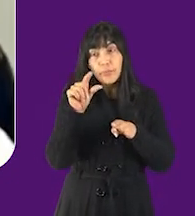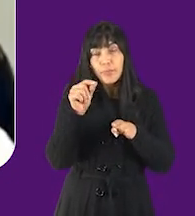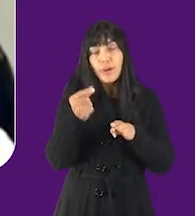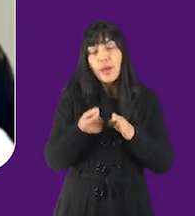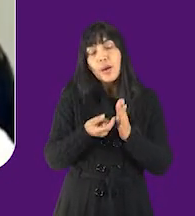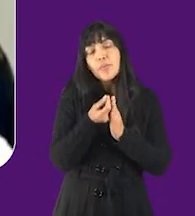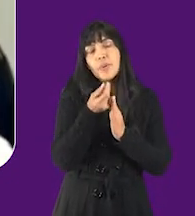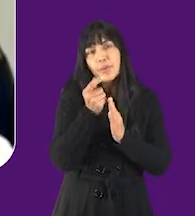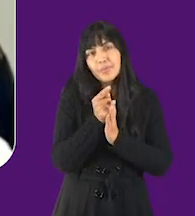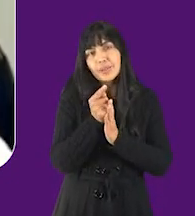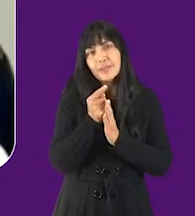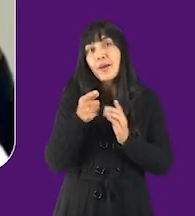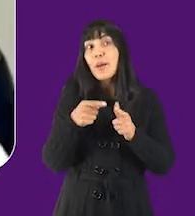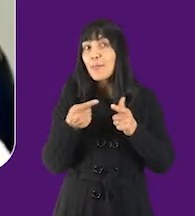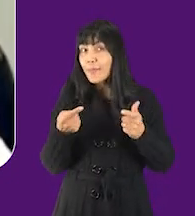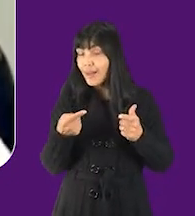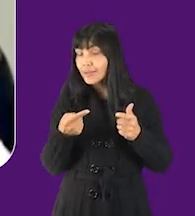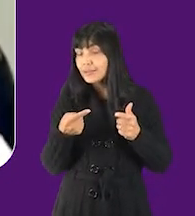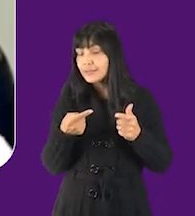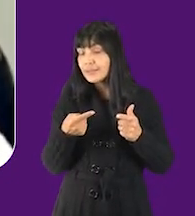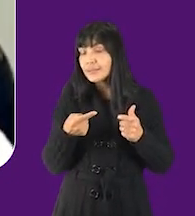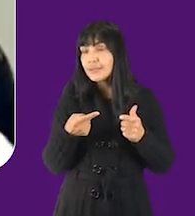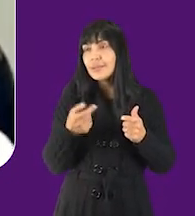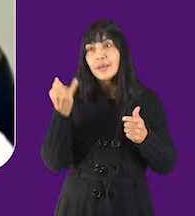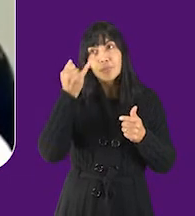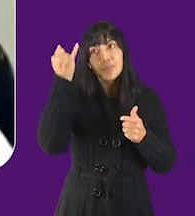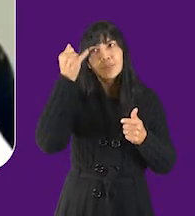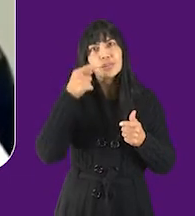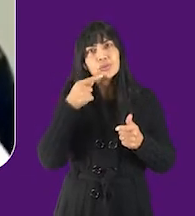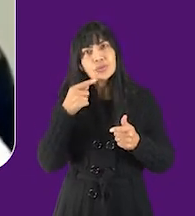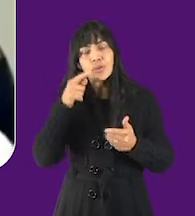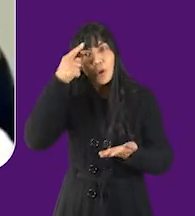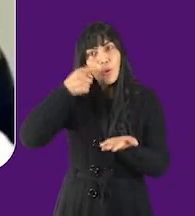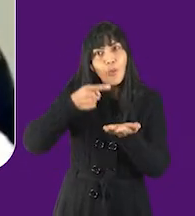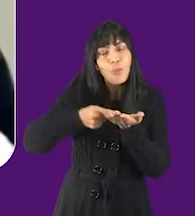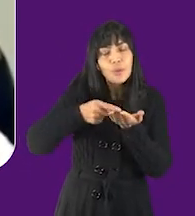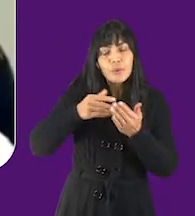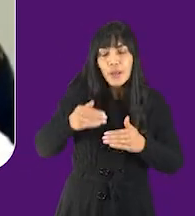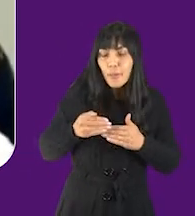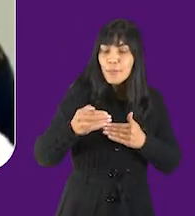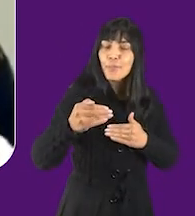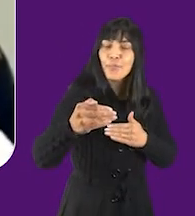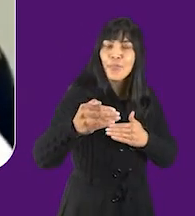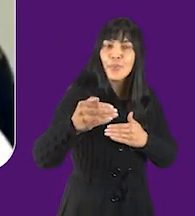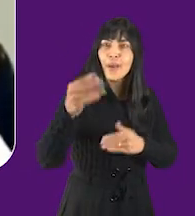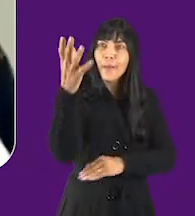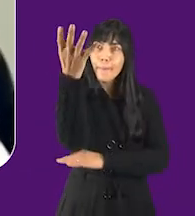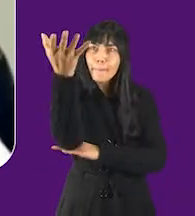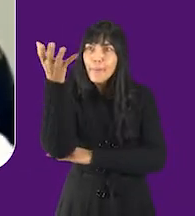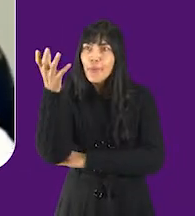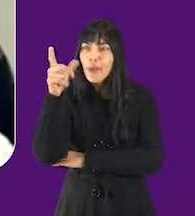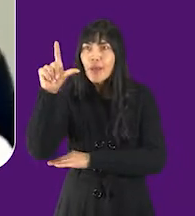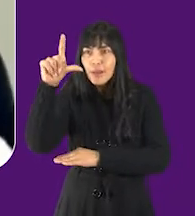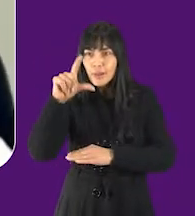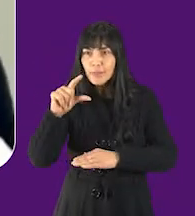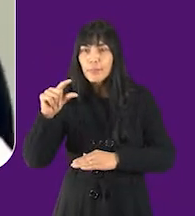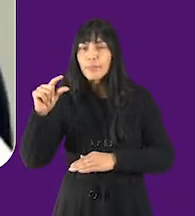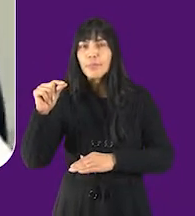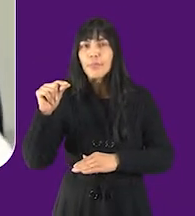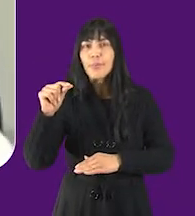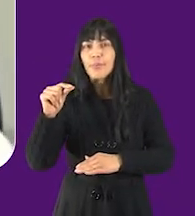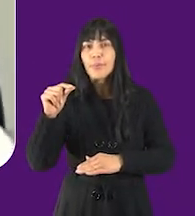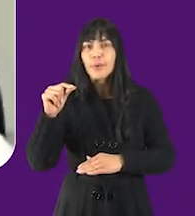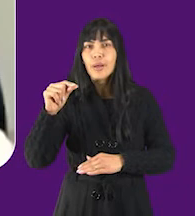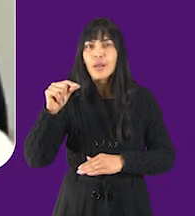mas é fundamental quando levamos em consideração o nosso compromisso de longo prazo com o meio ambiente, que ela reduz o impacto ambiental